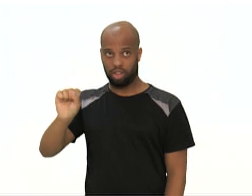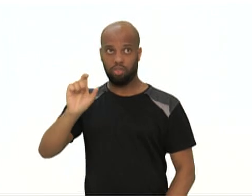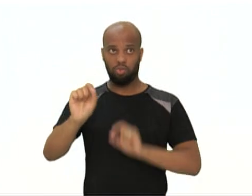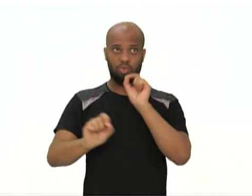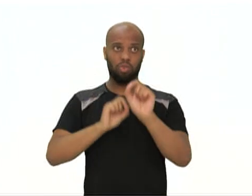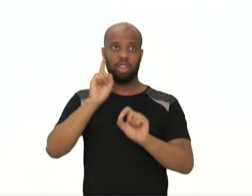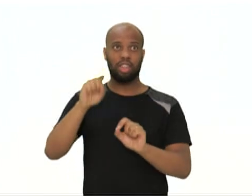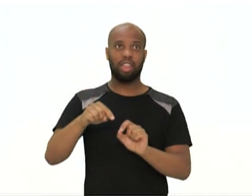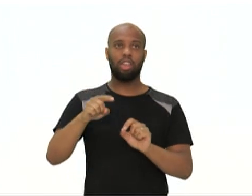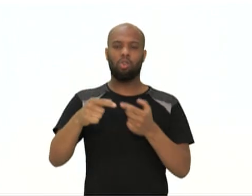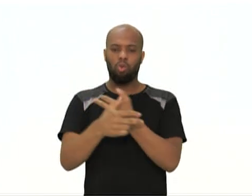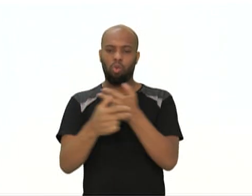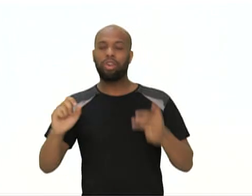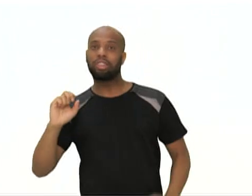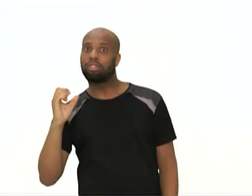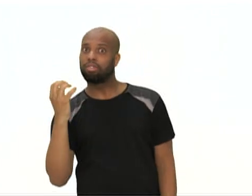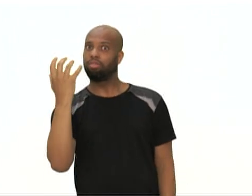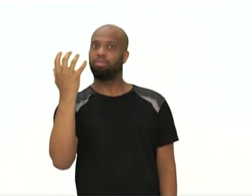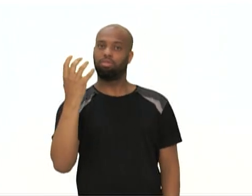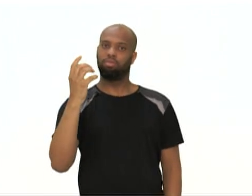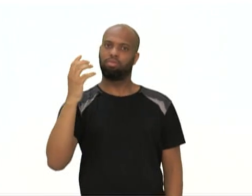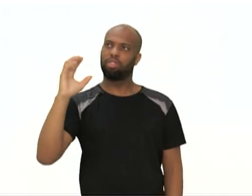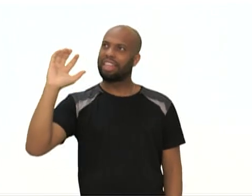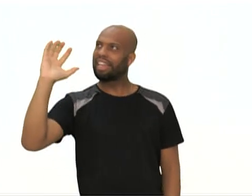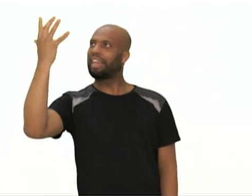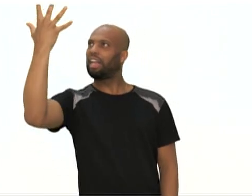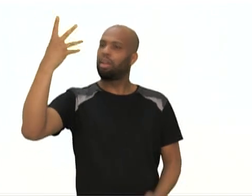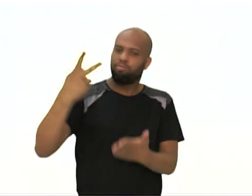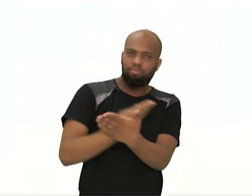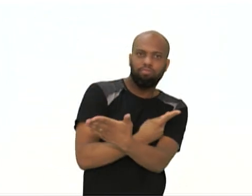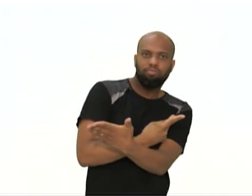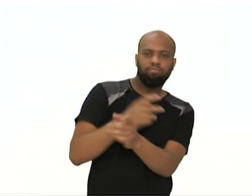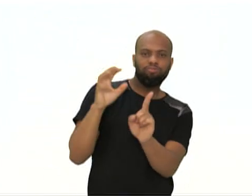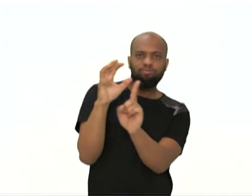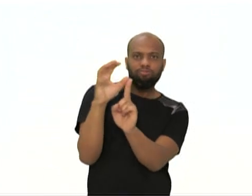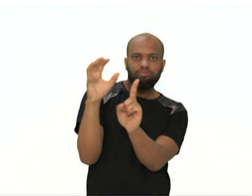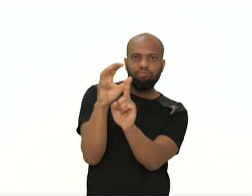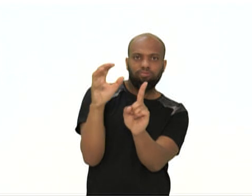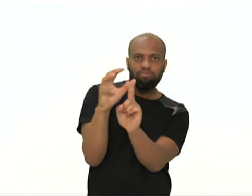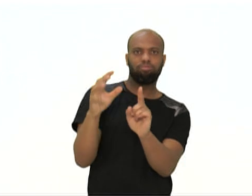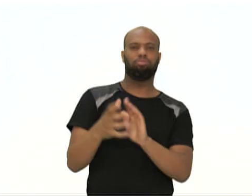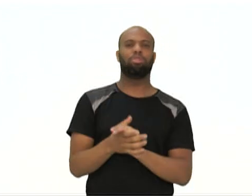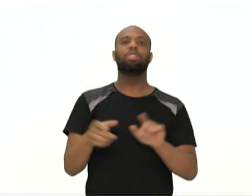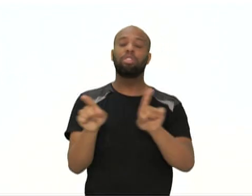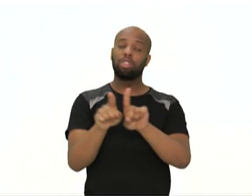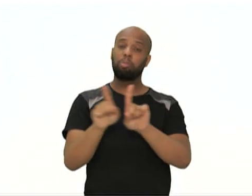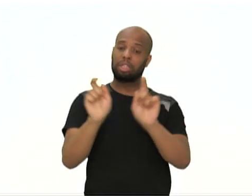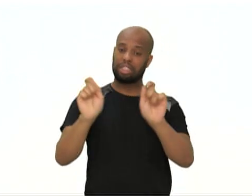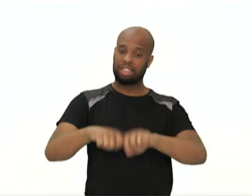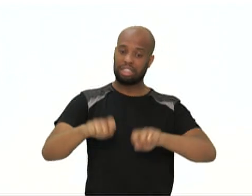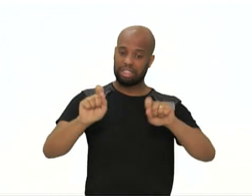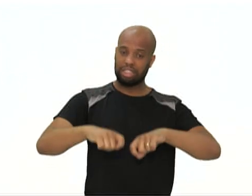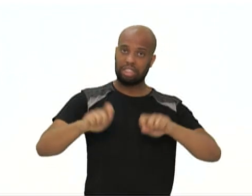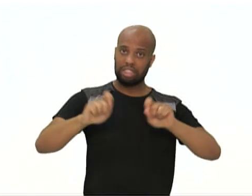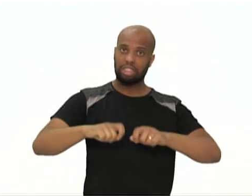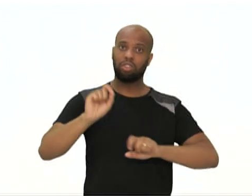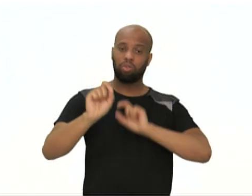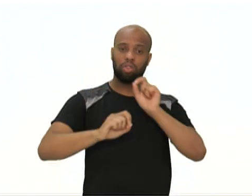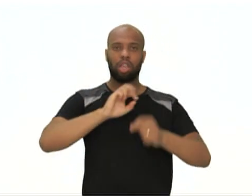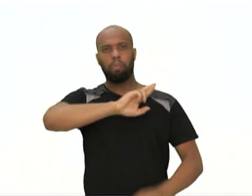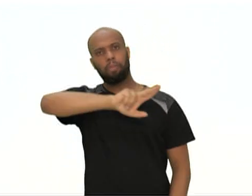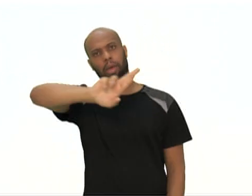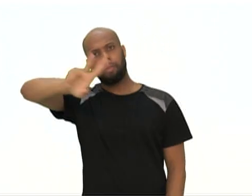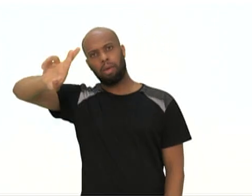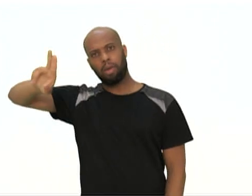climáticos são as condições que determinam ou interferem nos elementos climáticos e possibilitam a existência de diferentes tipos